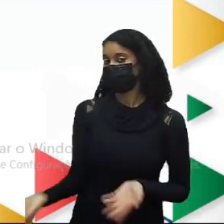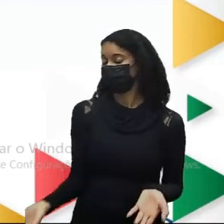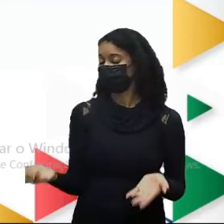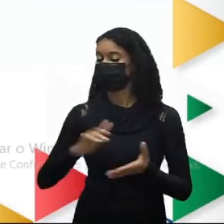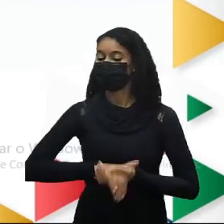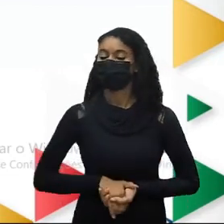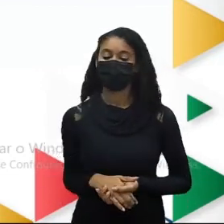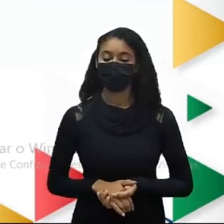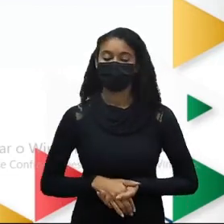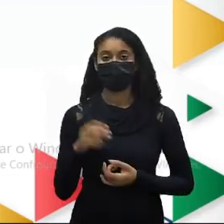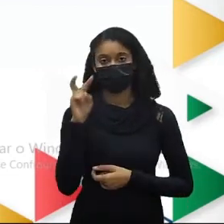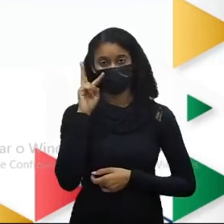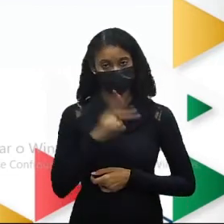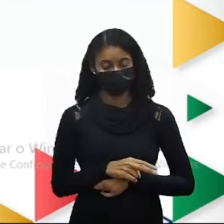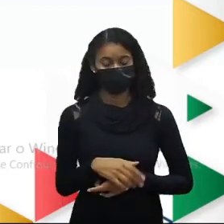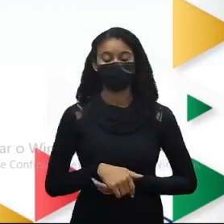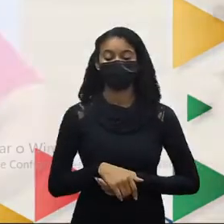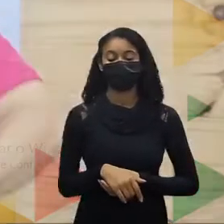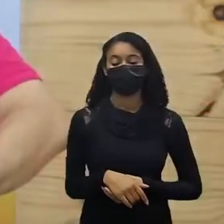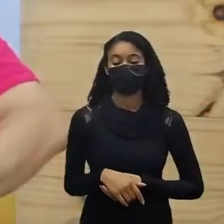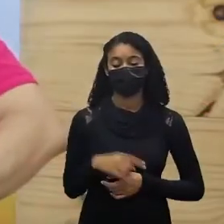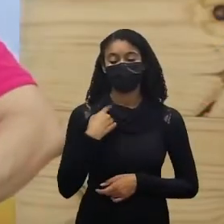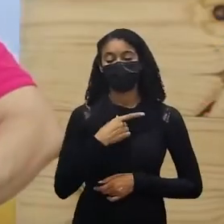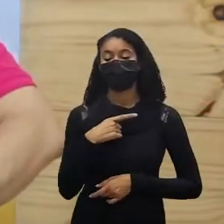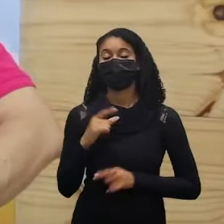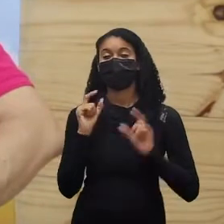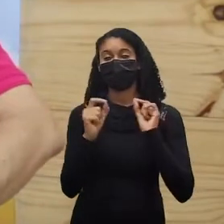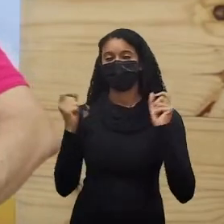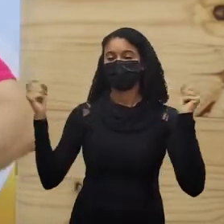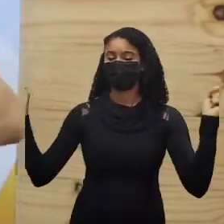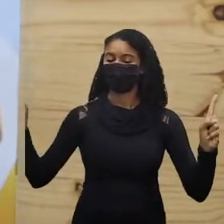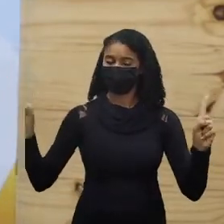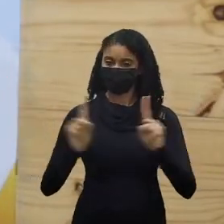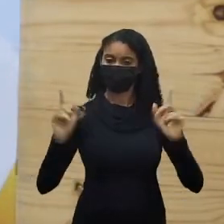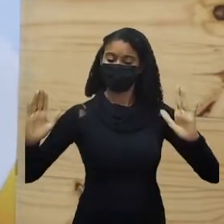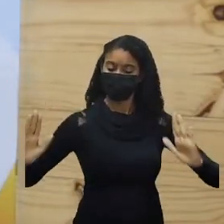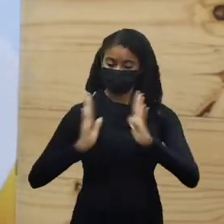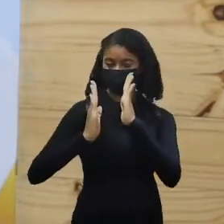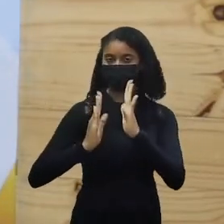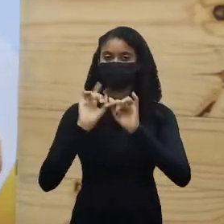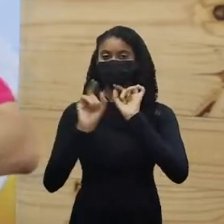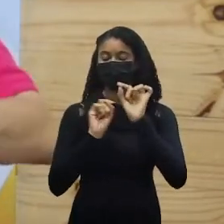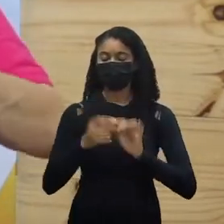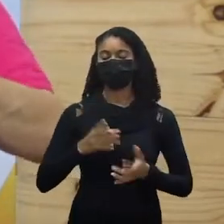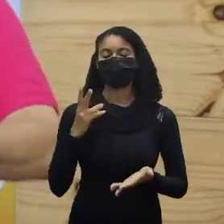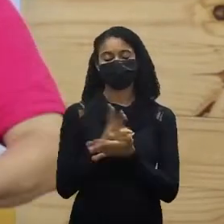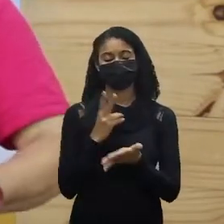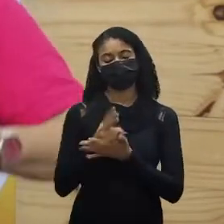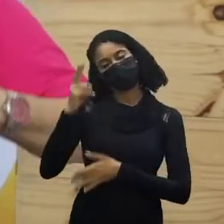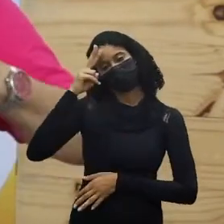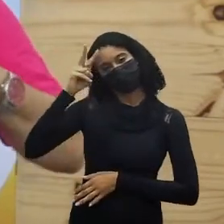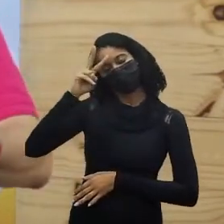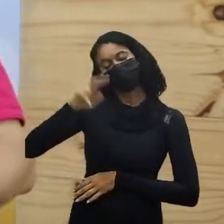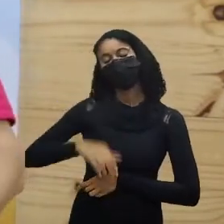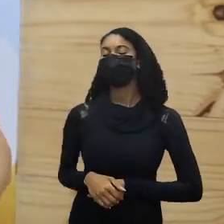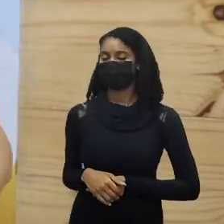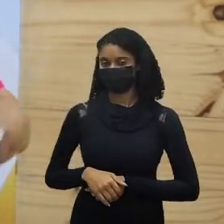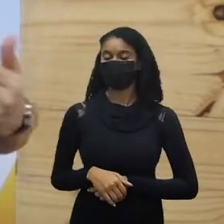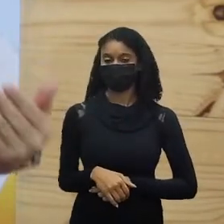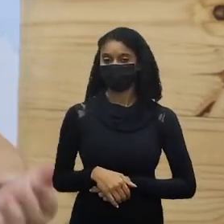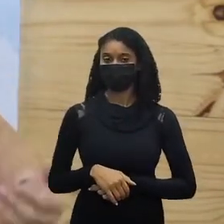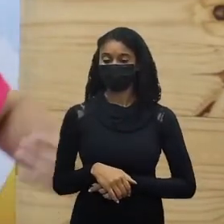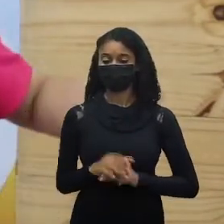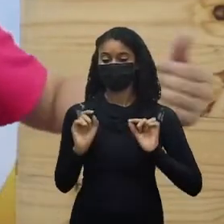só aqui, justamente nós temos, olha o embate. Então, nesse caso aqui, sempre lembrando, pautando